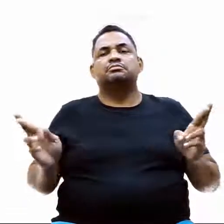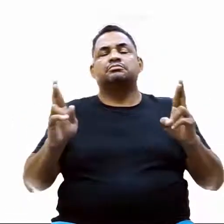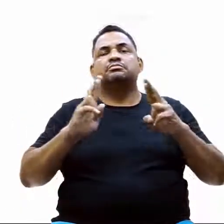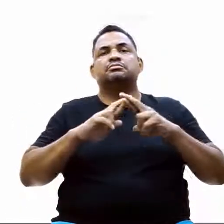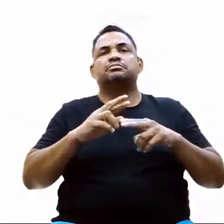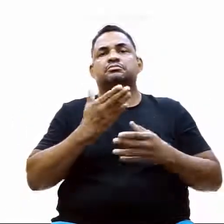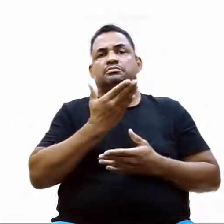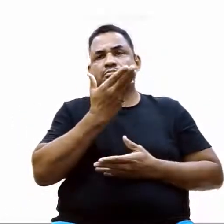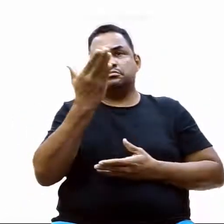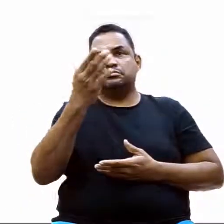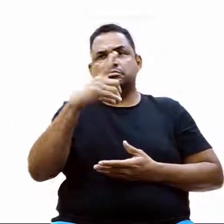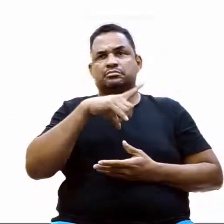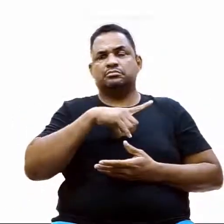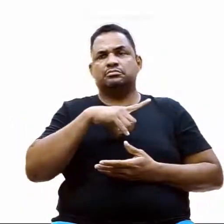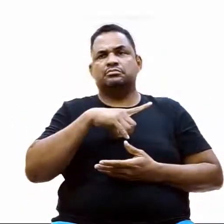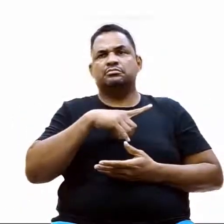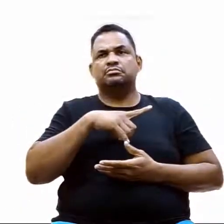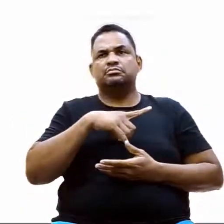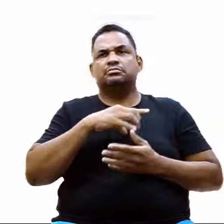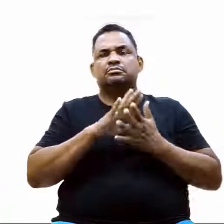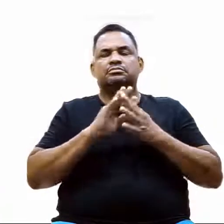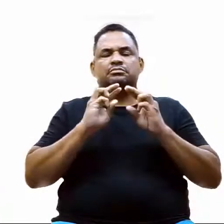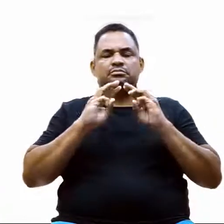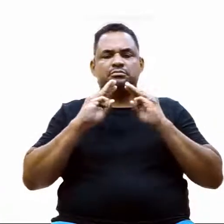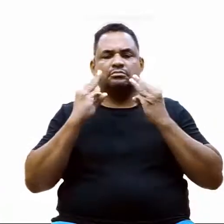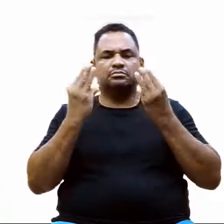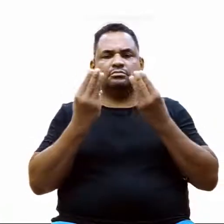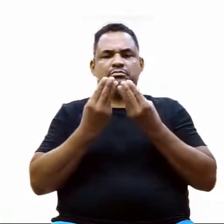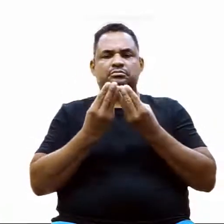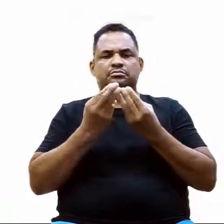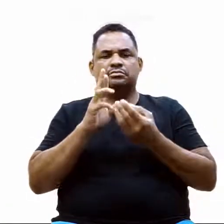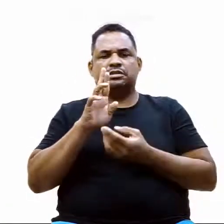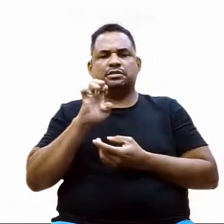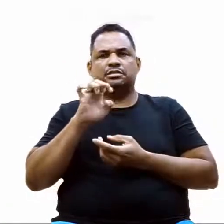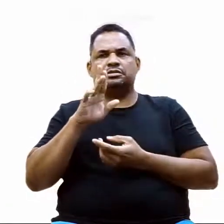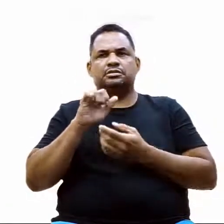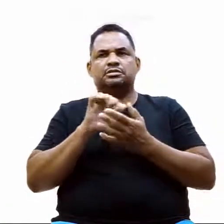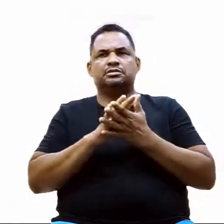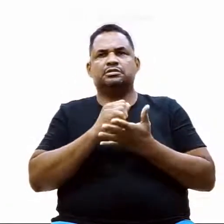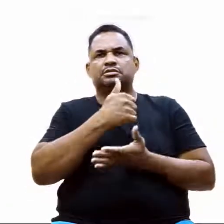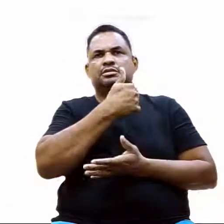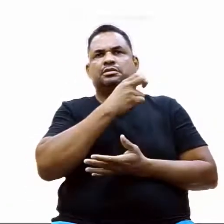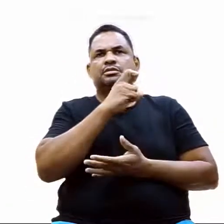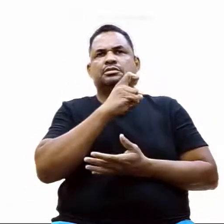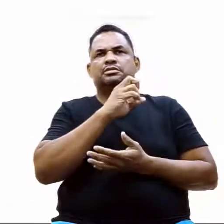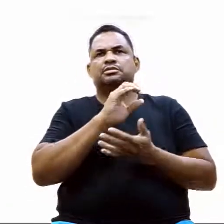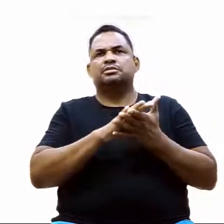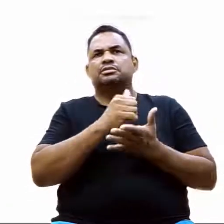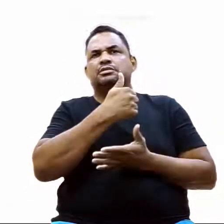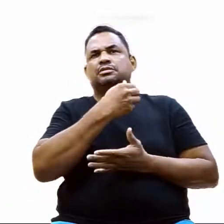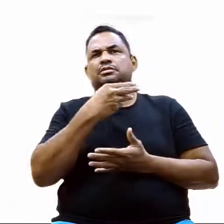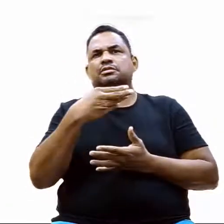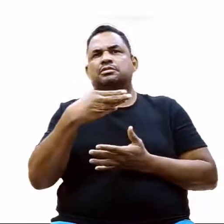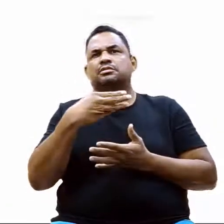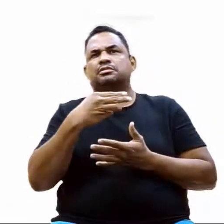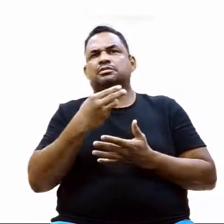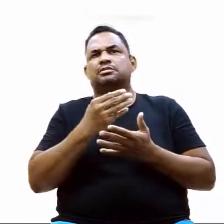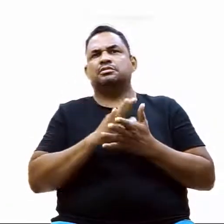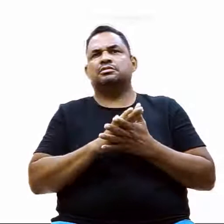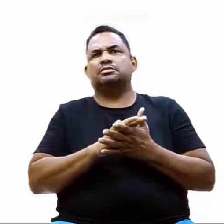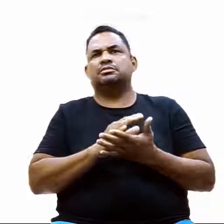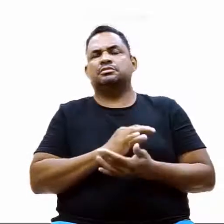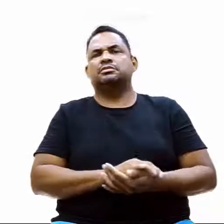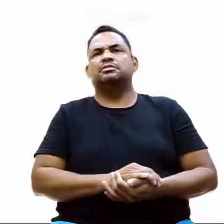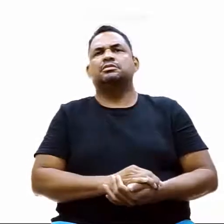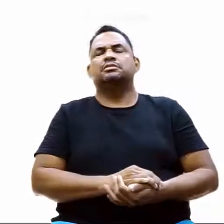nós tivemos massas de reagentes 15 e 13. E do produto, eu conheci somente a massa